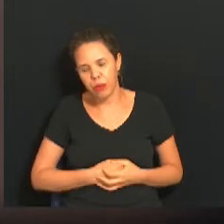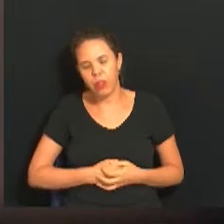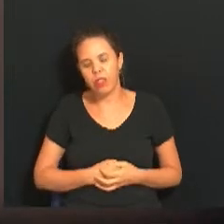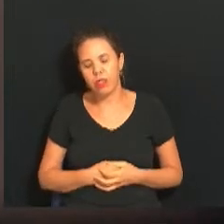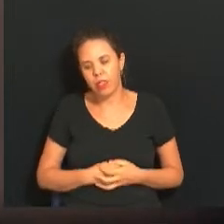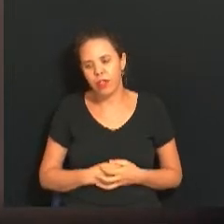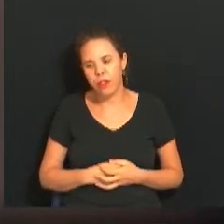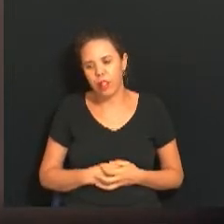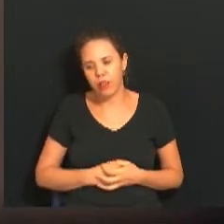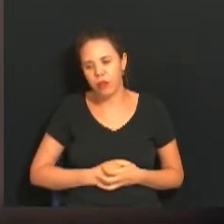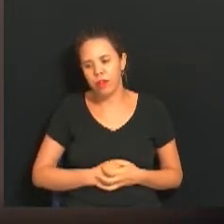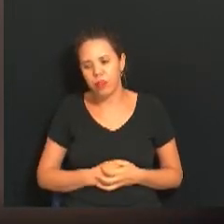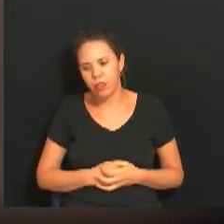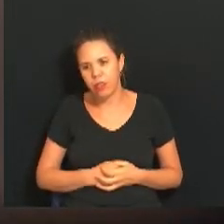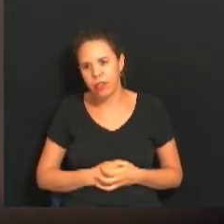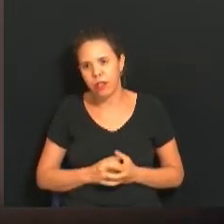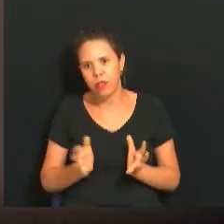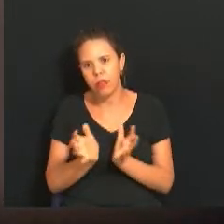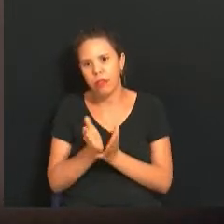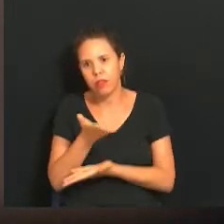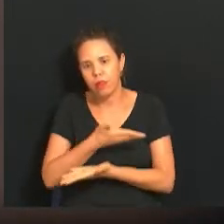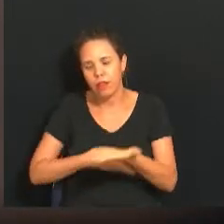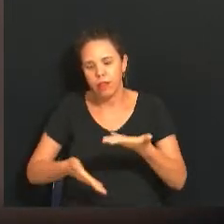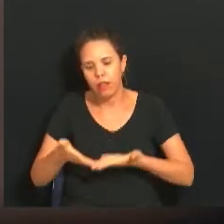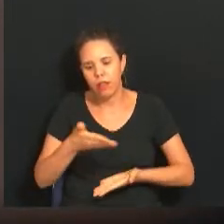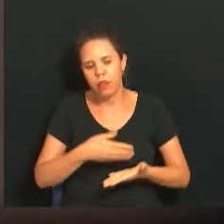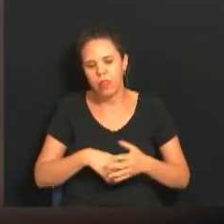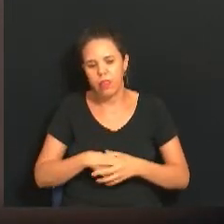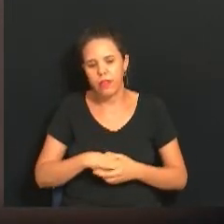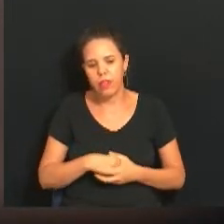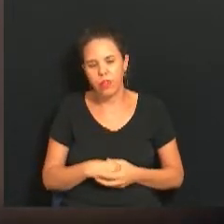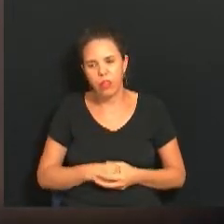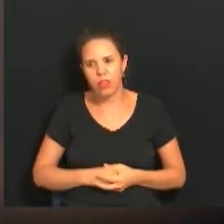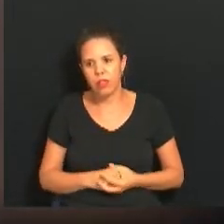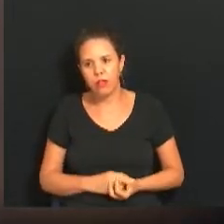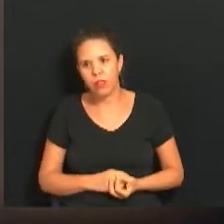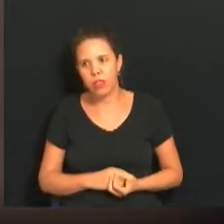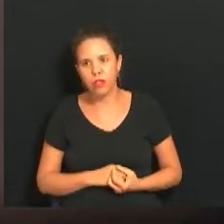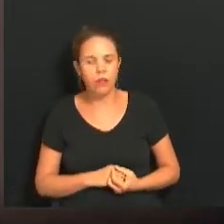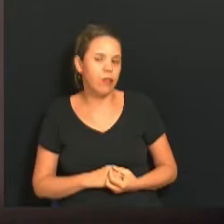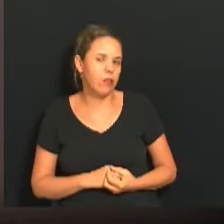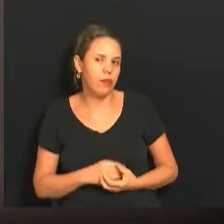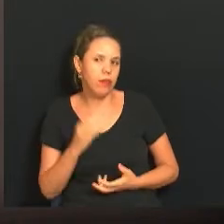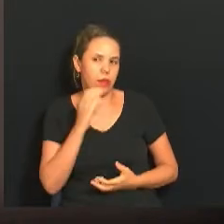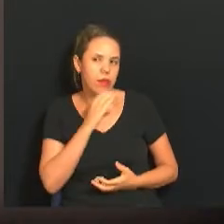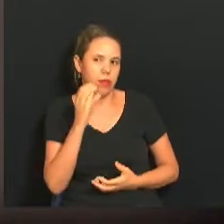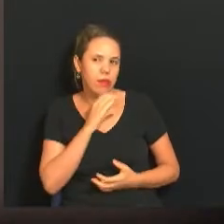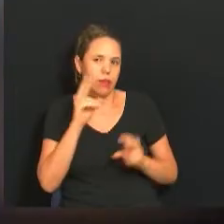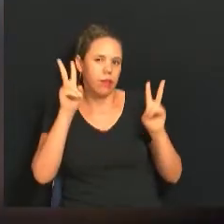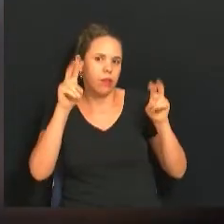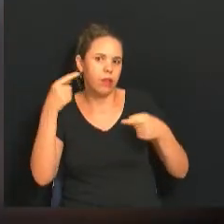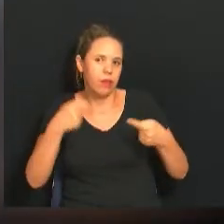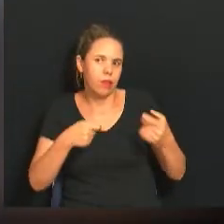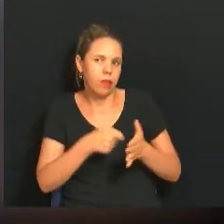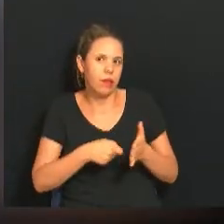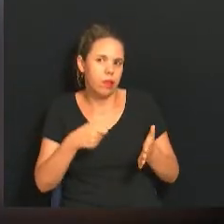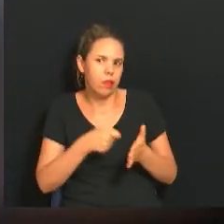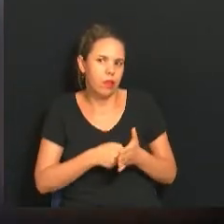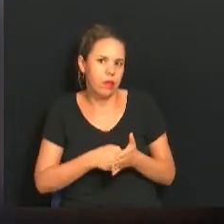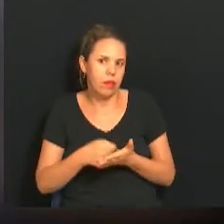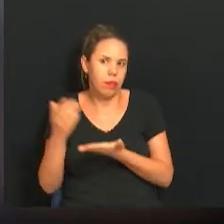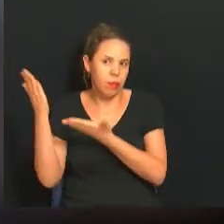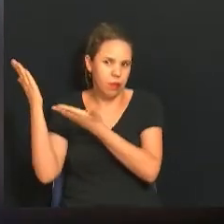construção coletiva, né, dessas ações emergenciais, dessas políticas. Sidney